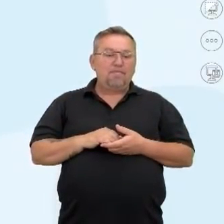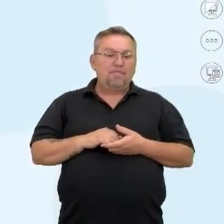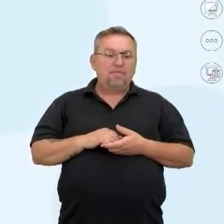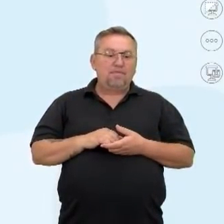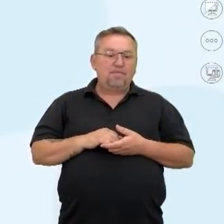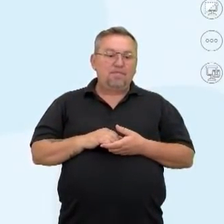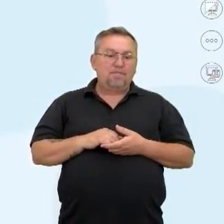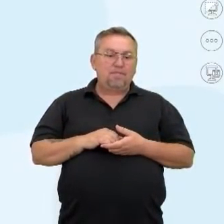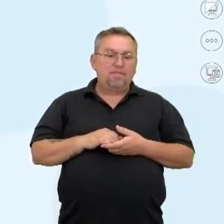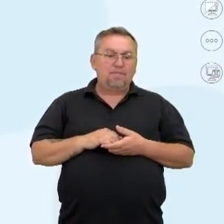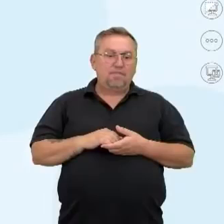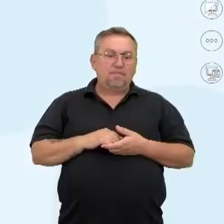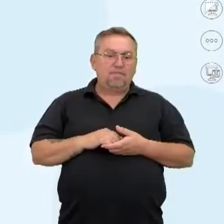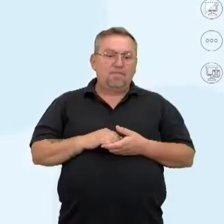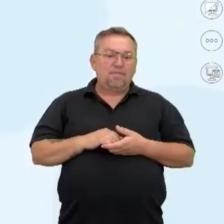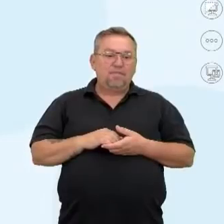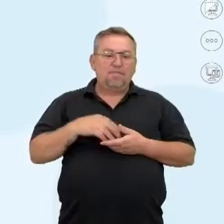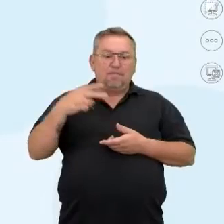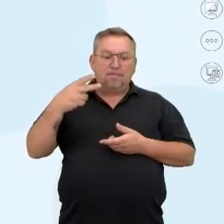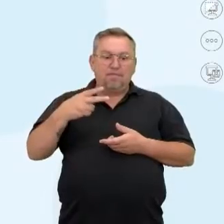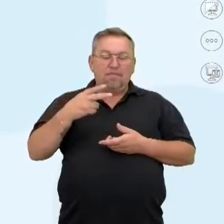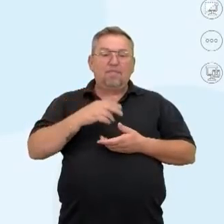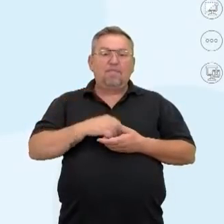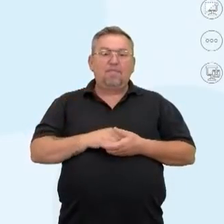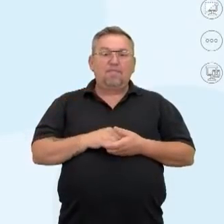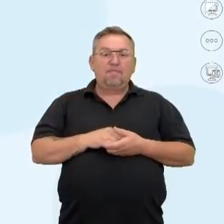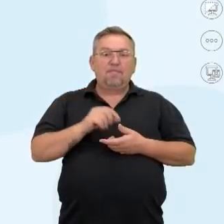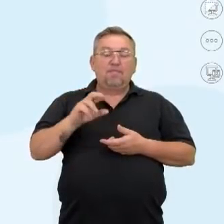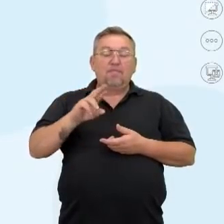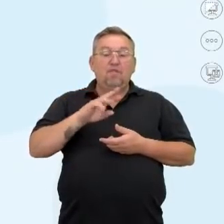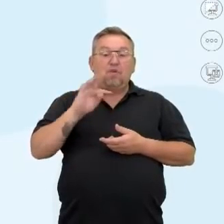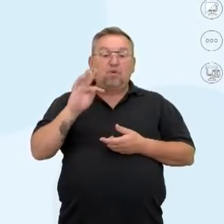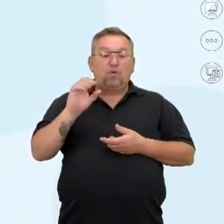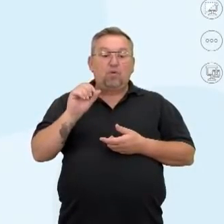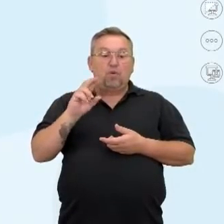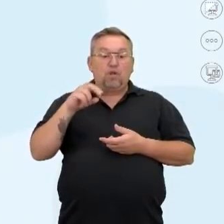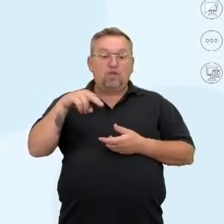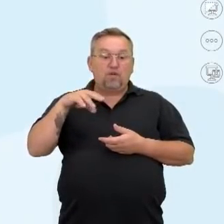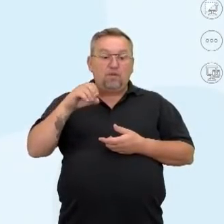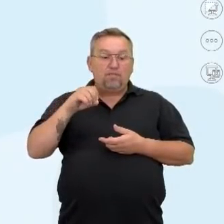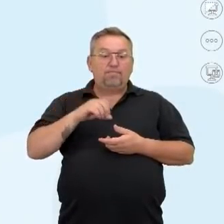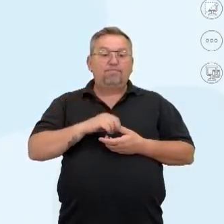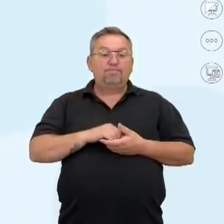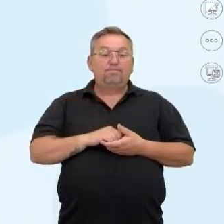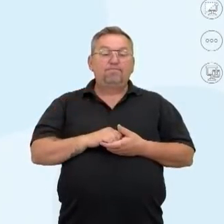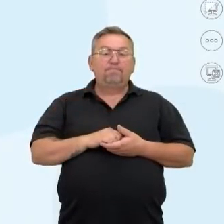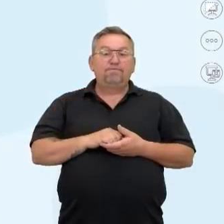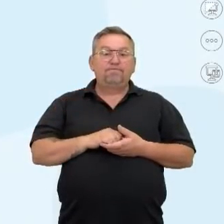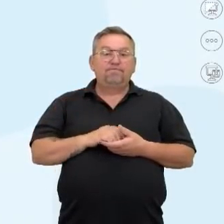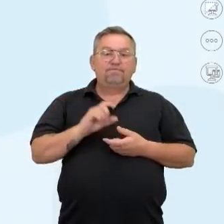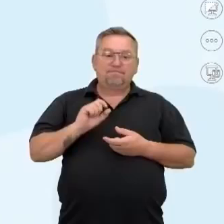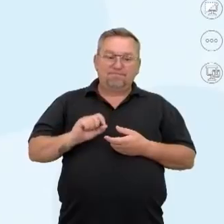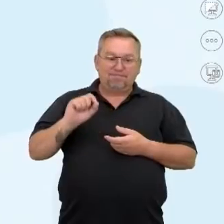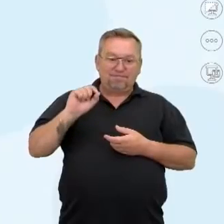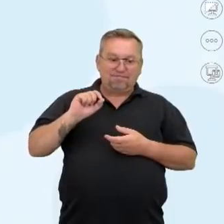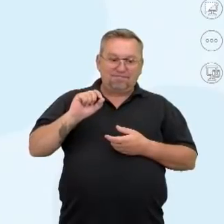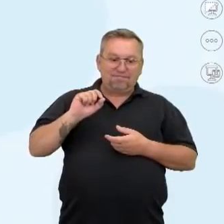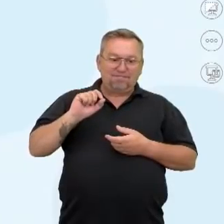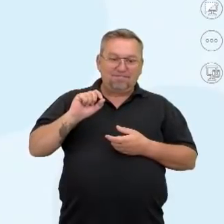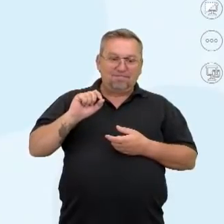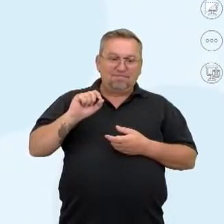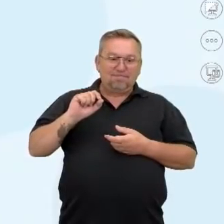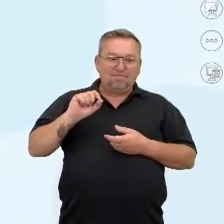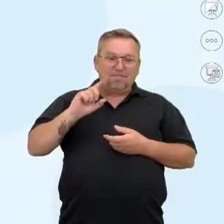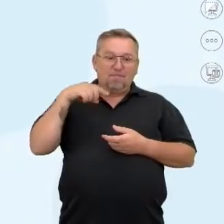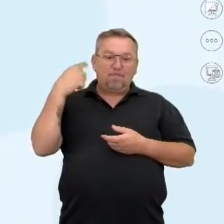tá? A segunda, we had tortino as dessert. Então aqui